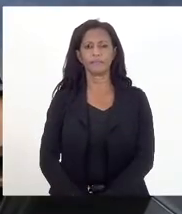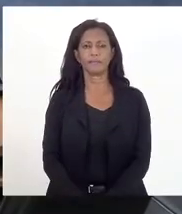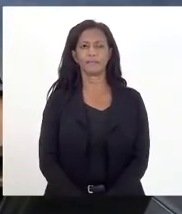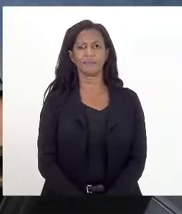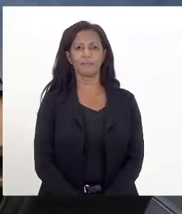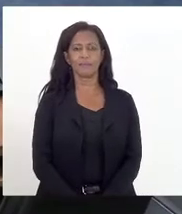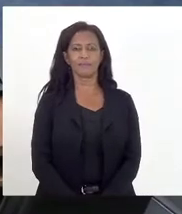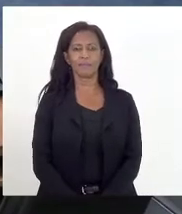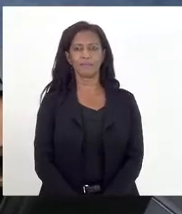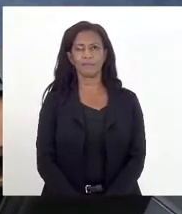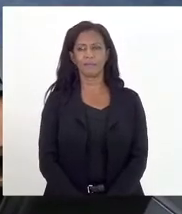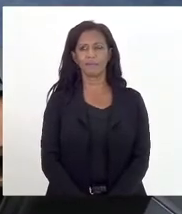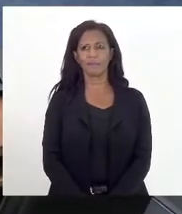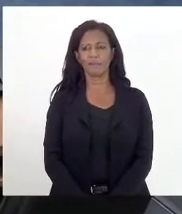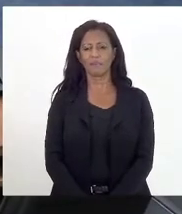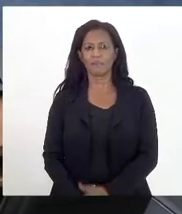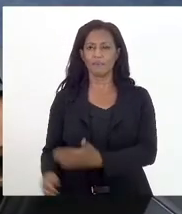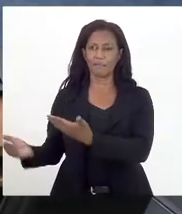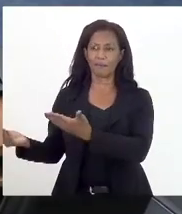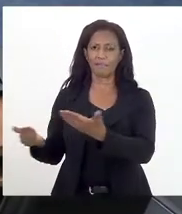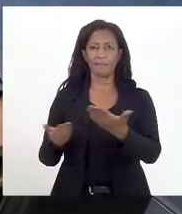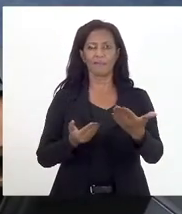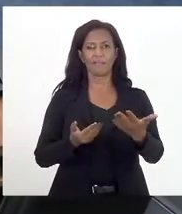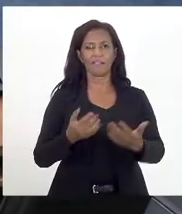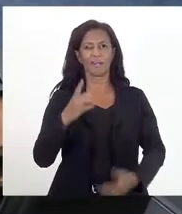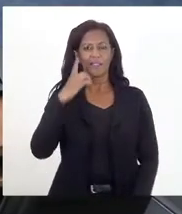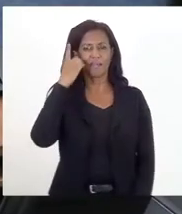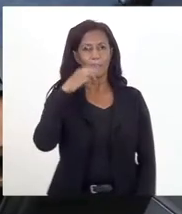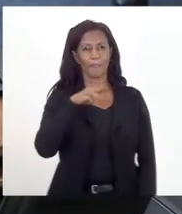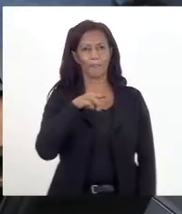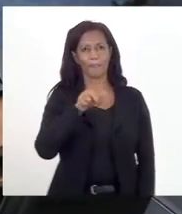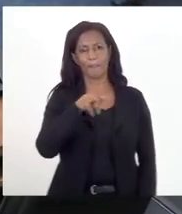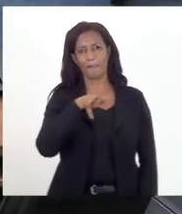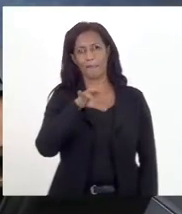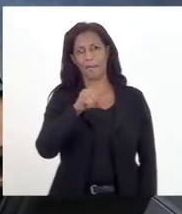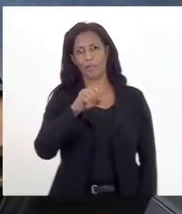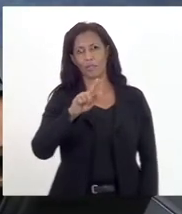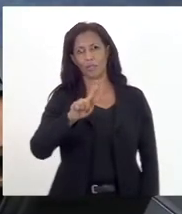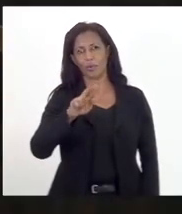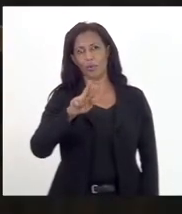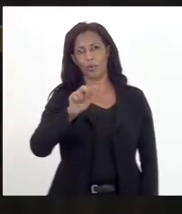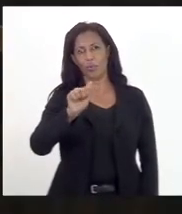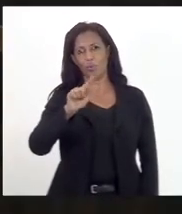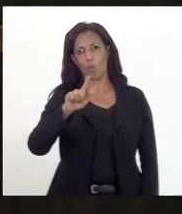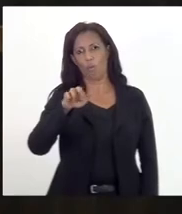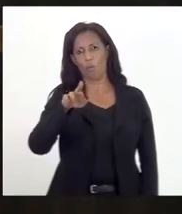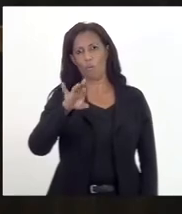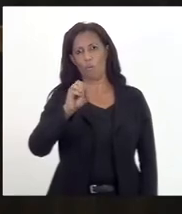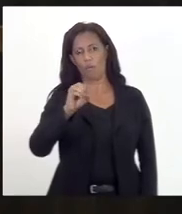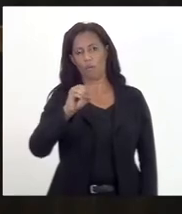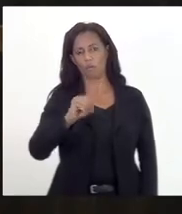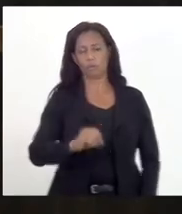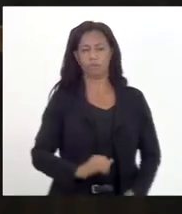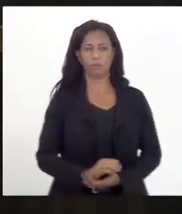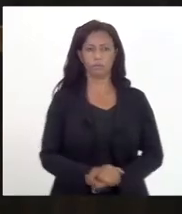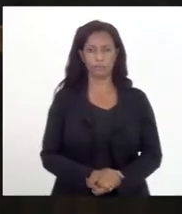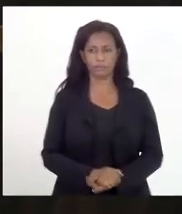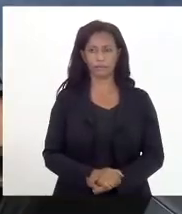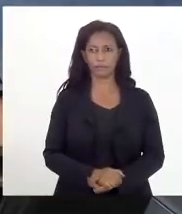o próximo orador inscrito é o Nobre Deputado Márcio Gualberto vossa excelência dispõe de dez minutos no tempo regimental